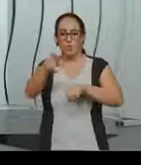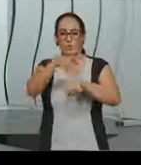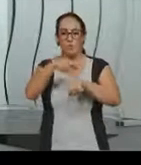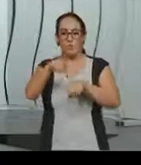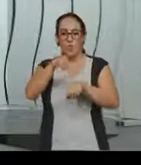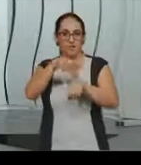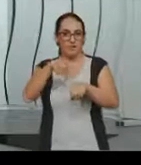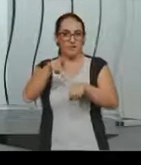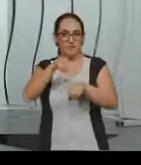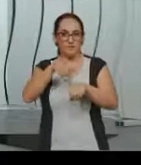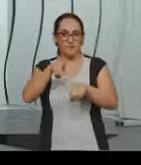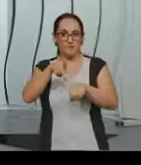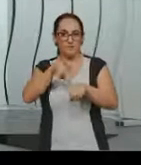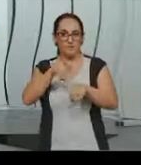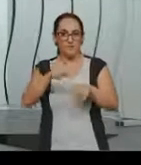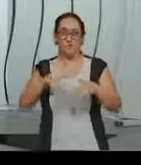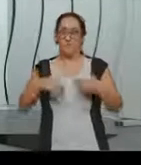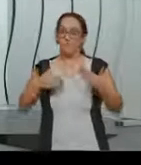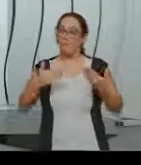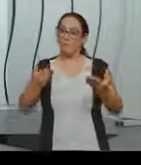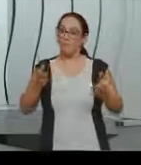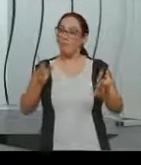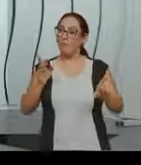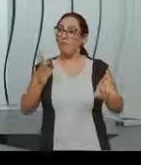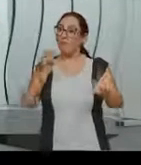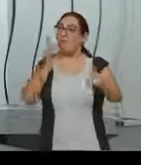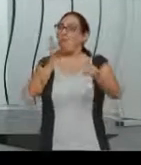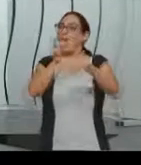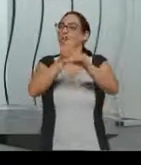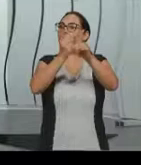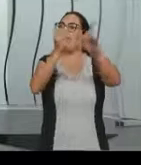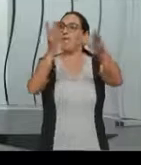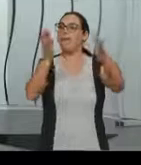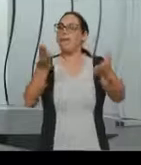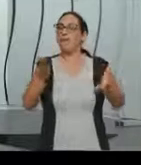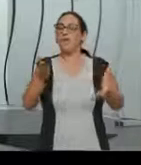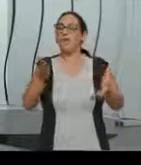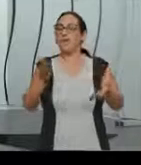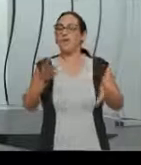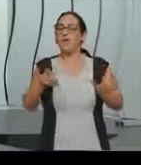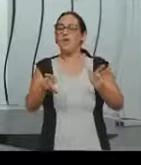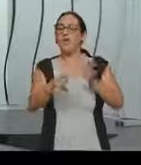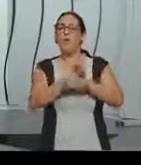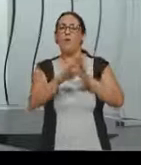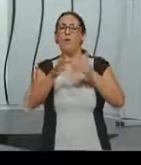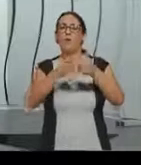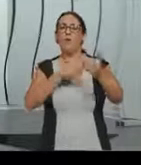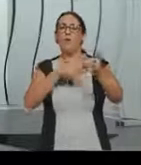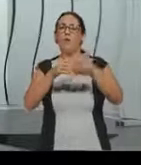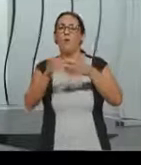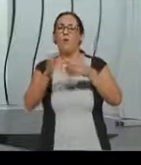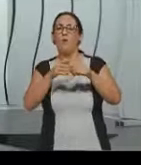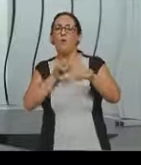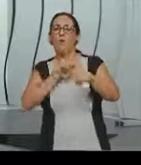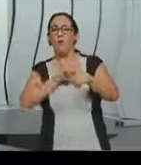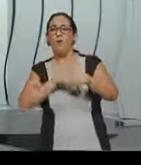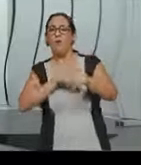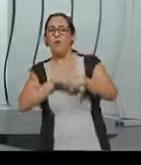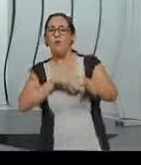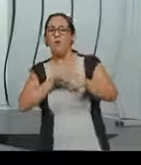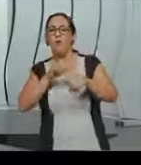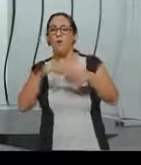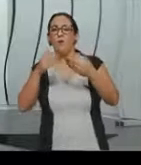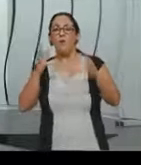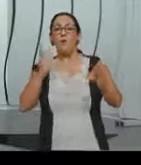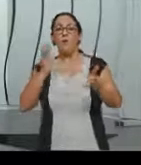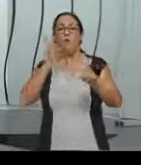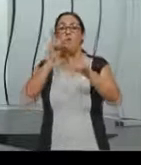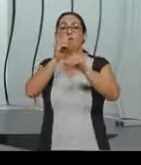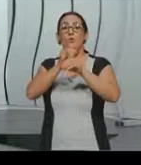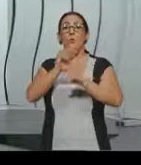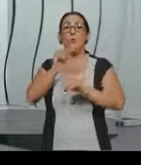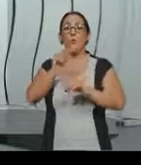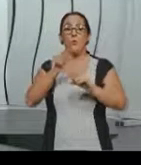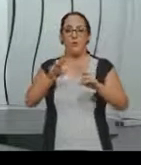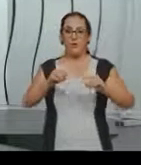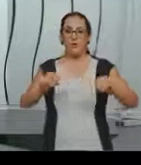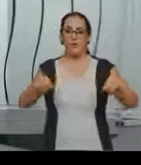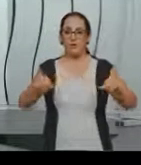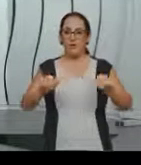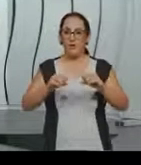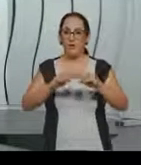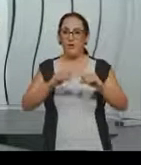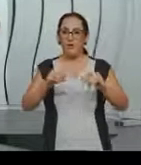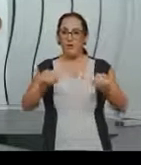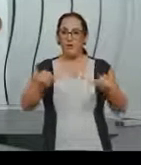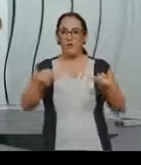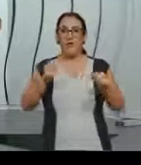É um grande achado, né? Vamos combinar que em qualquer época, você descobrir um território onde há uma grande reserva de